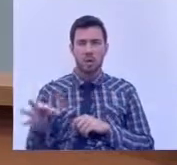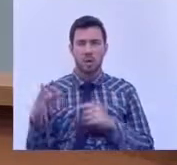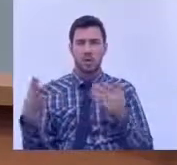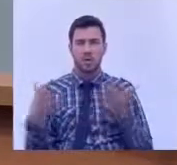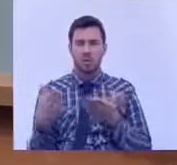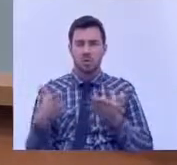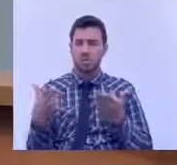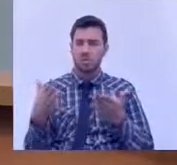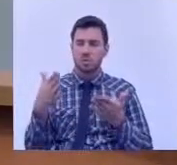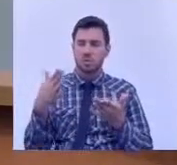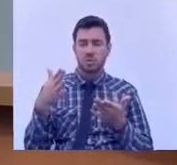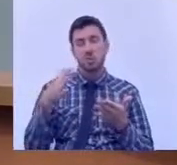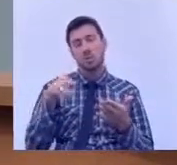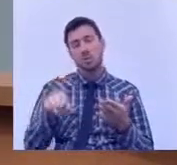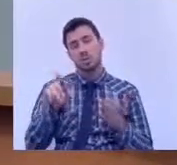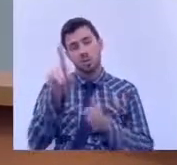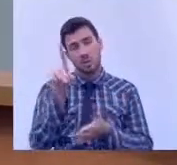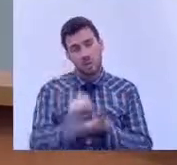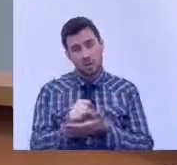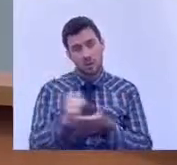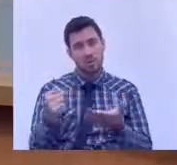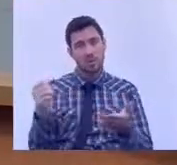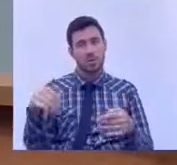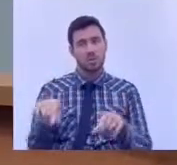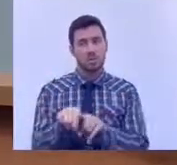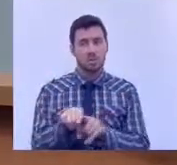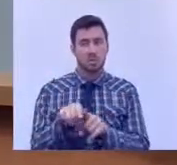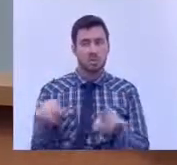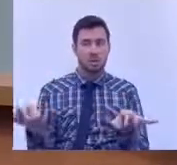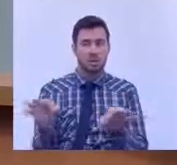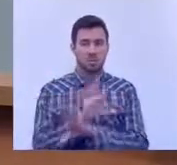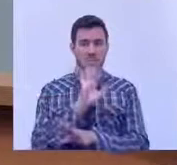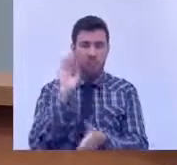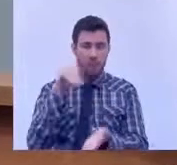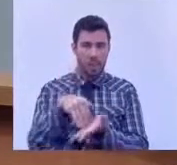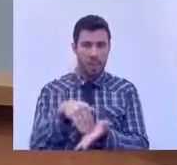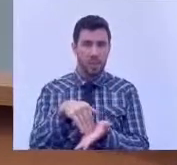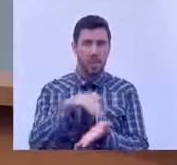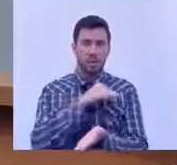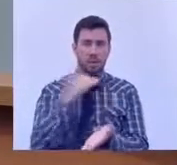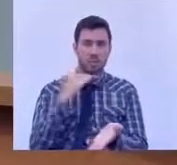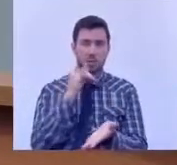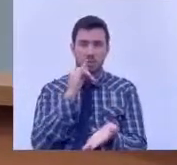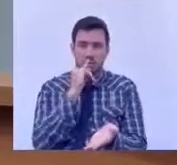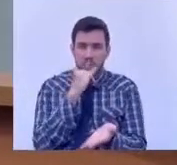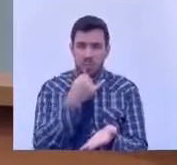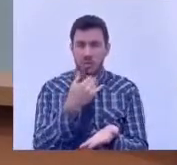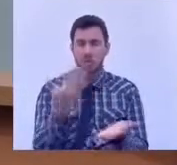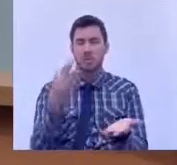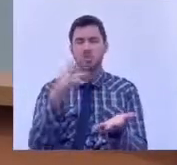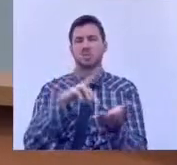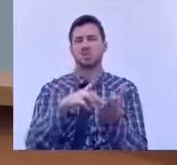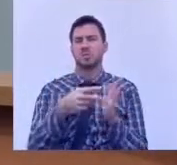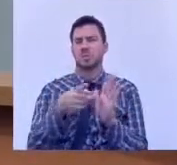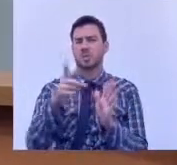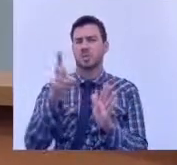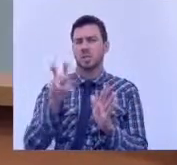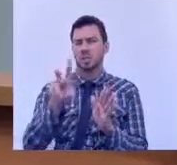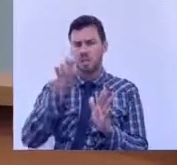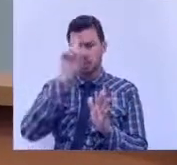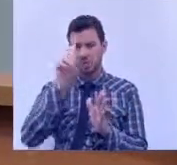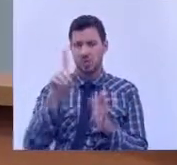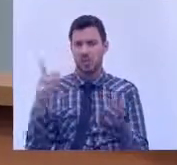guarulhense, agora esse decreto veio para acabar com ela também na morte. Infelizmente. Ou seja, são 15 dias. Vereador